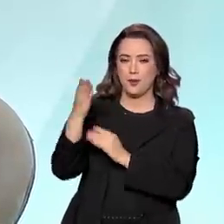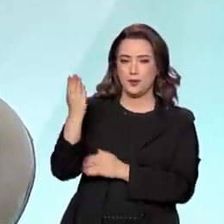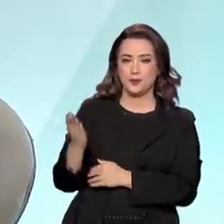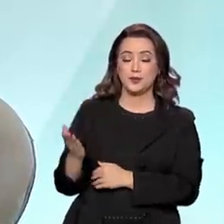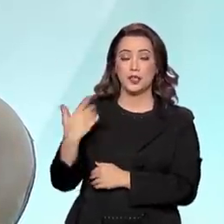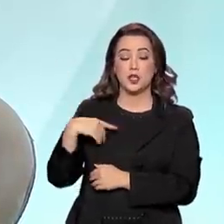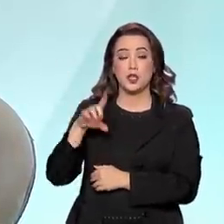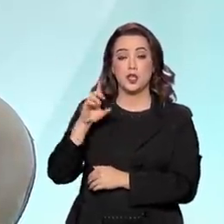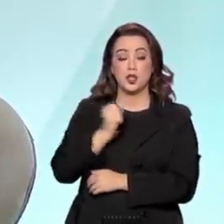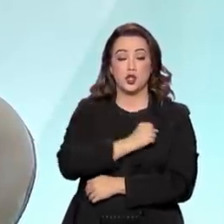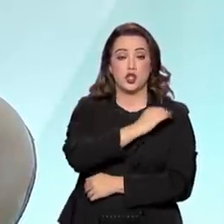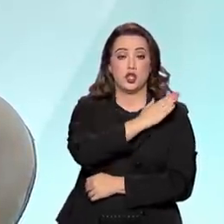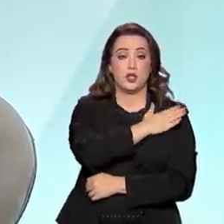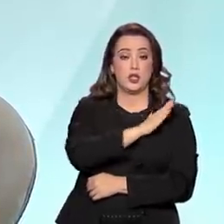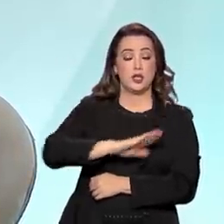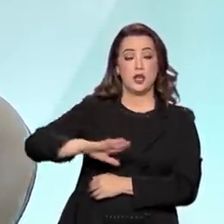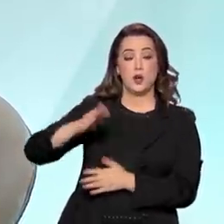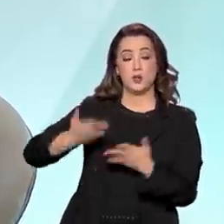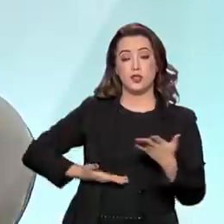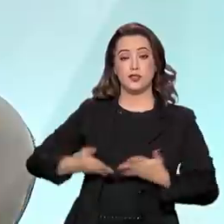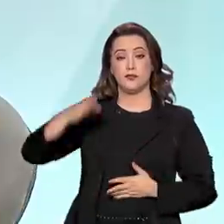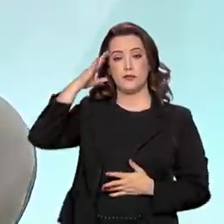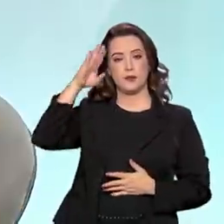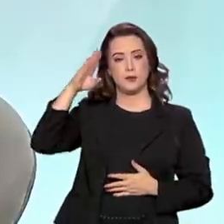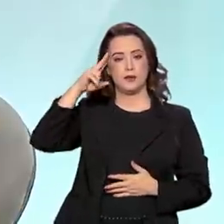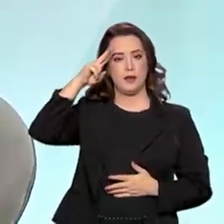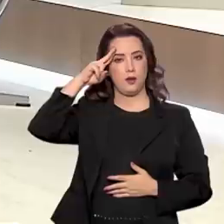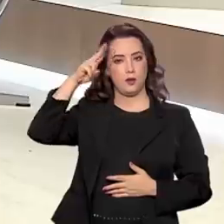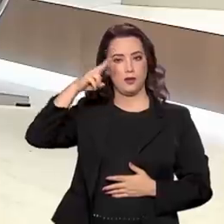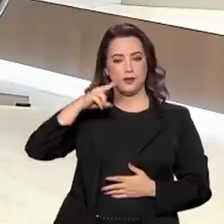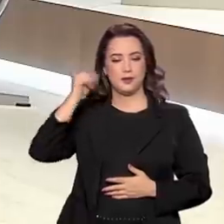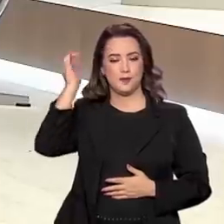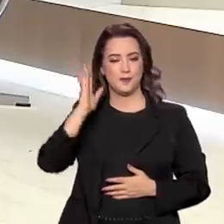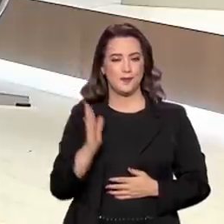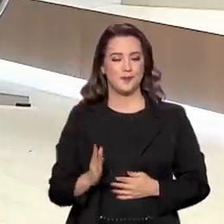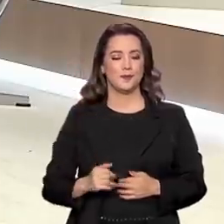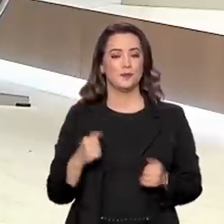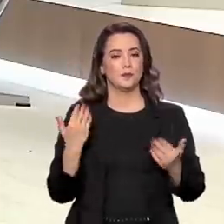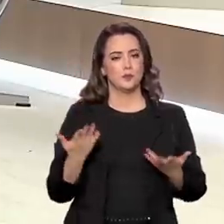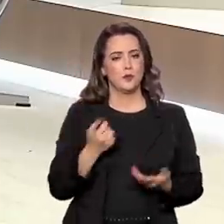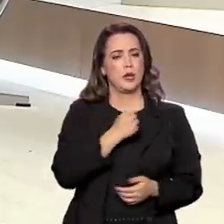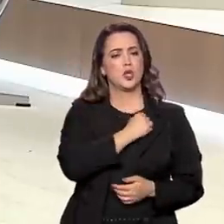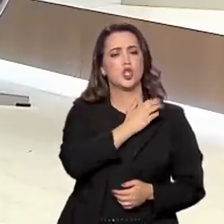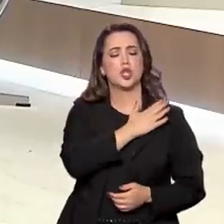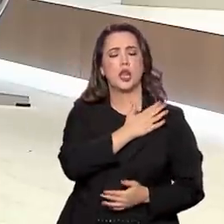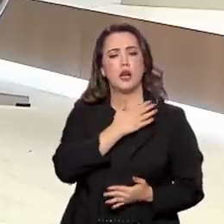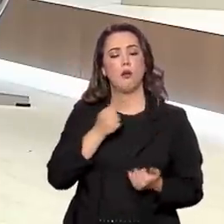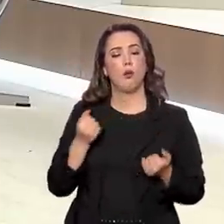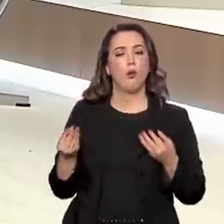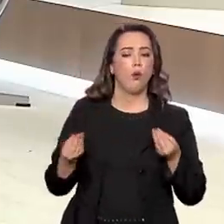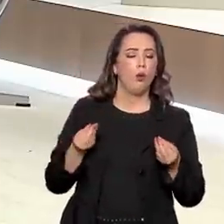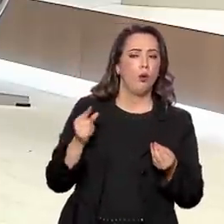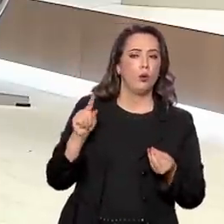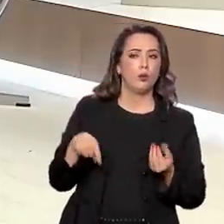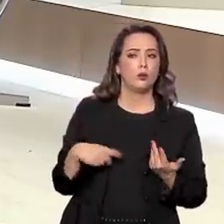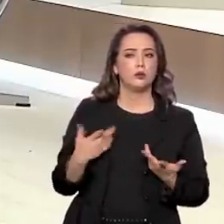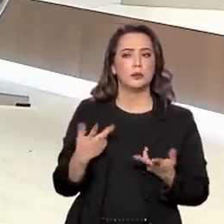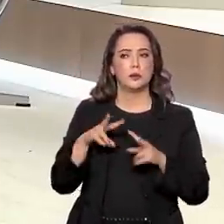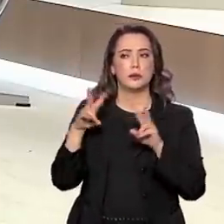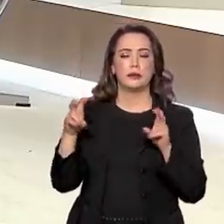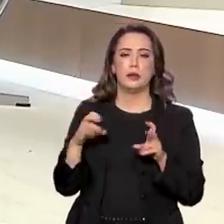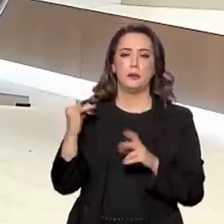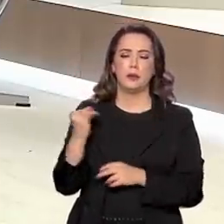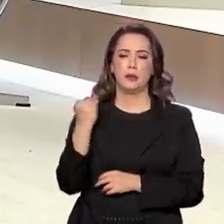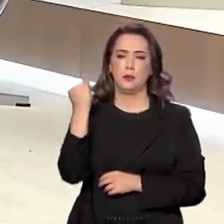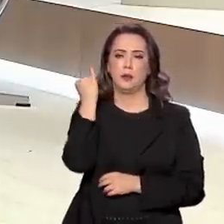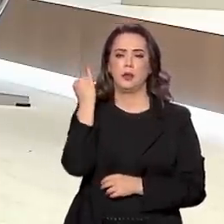Martinelli diretor de serviço militar do exército brasileiro General é a uma questão